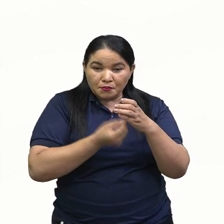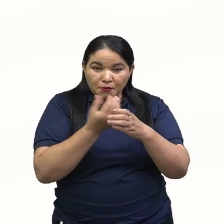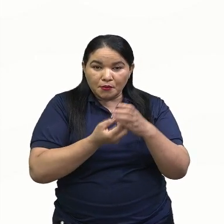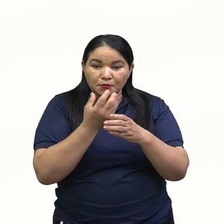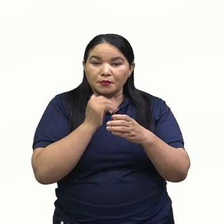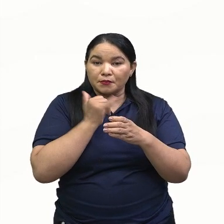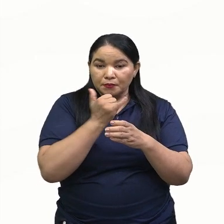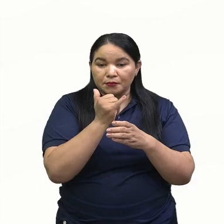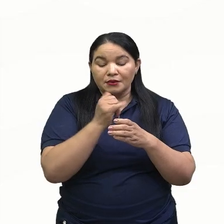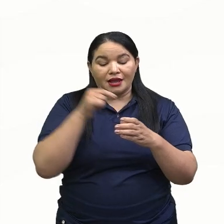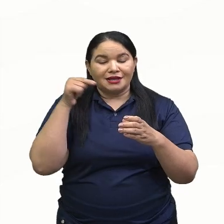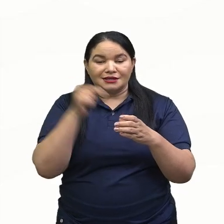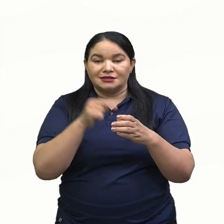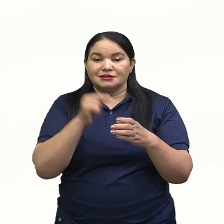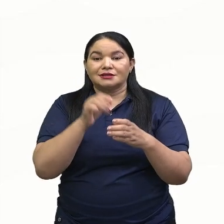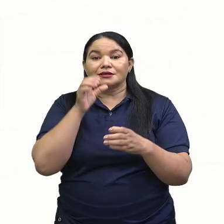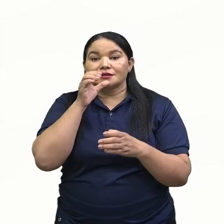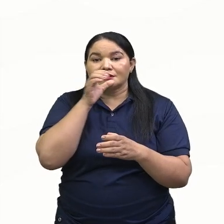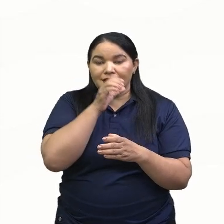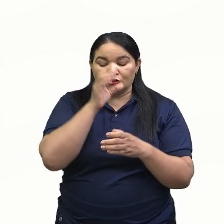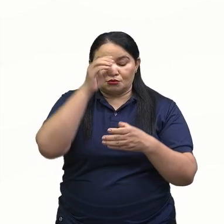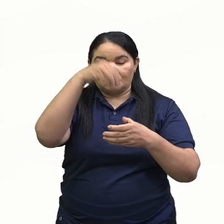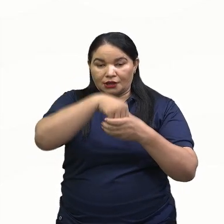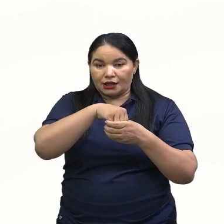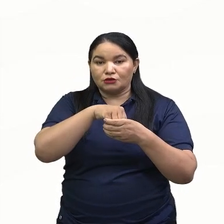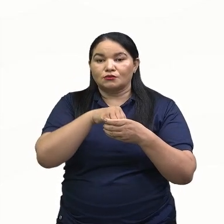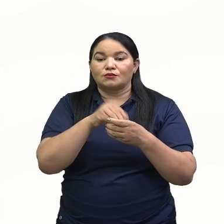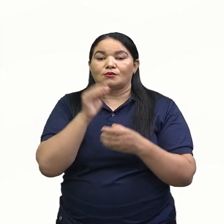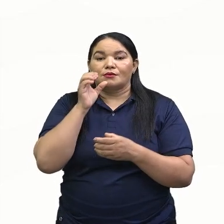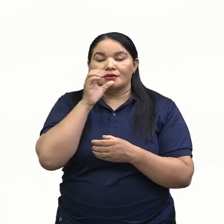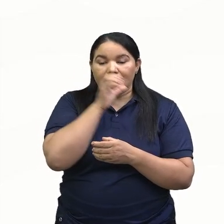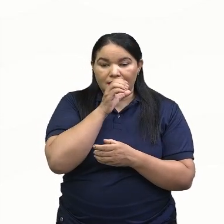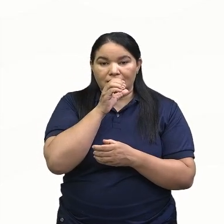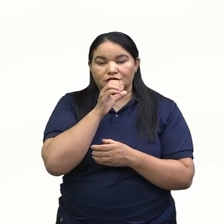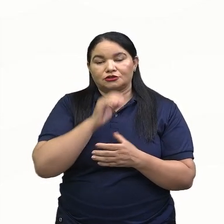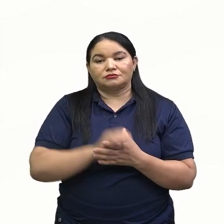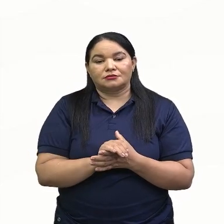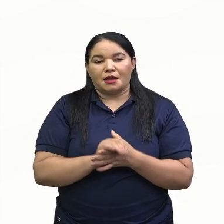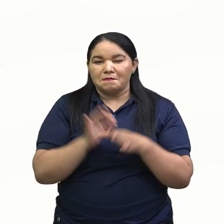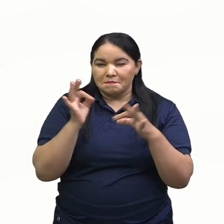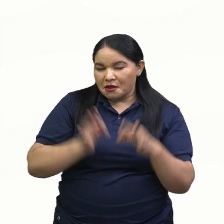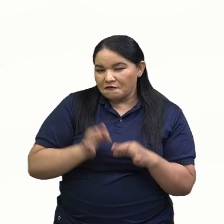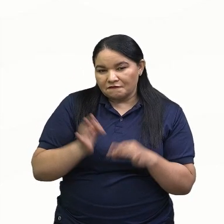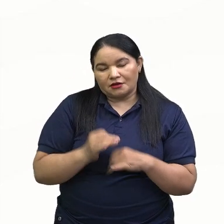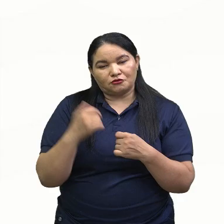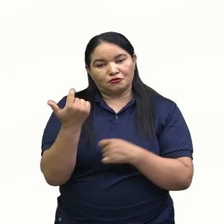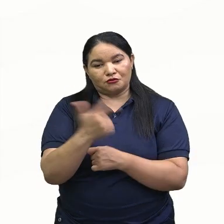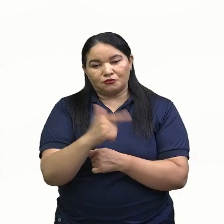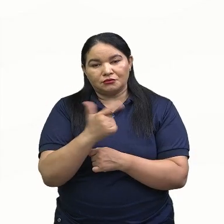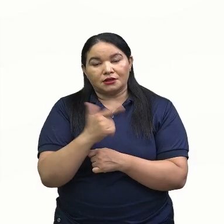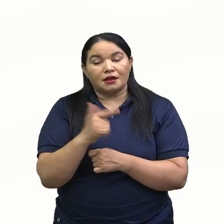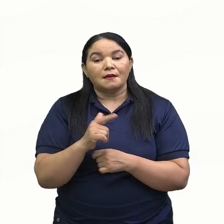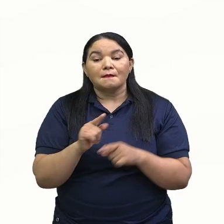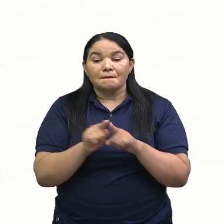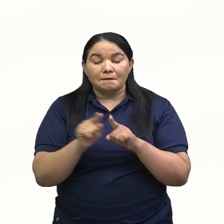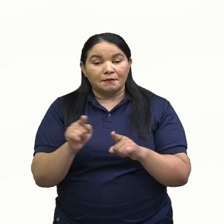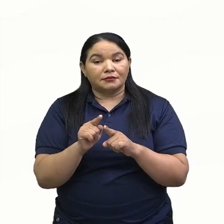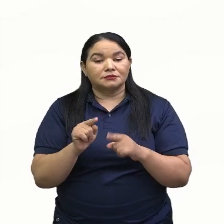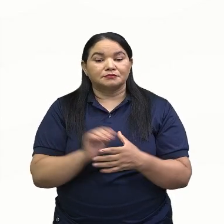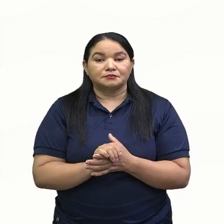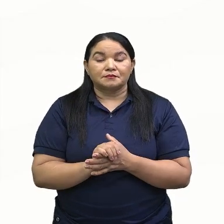certa resistência interna, logo não há gerador perfeito, ou seja, que